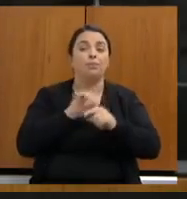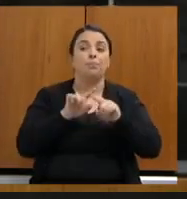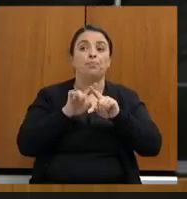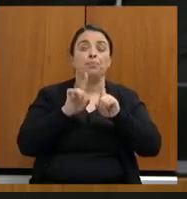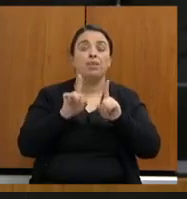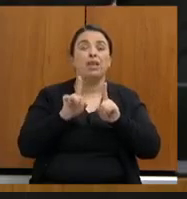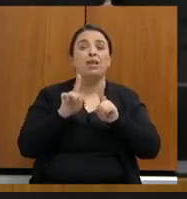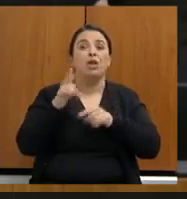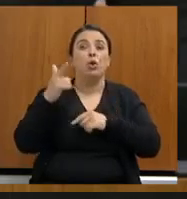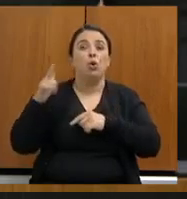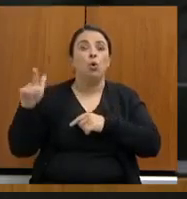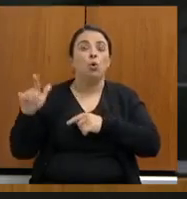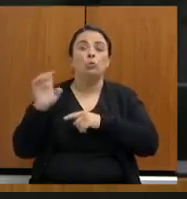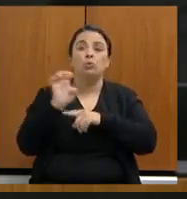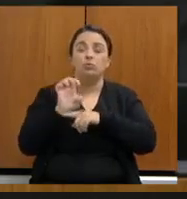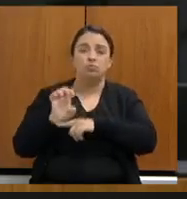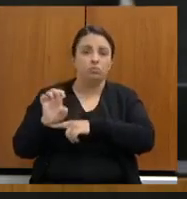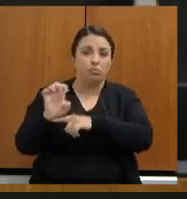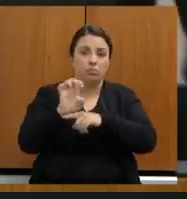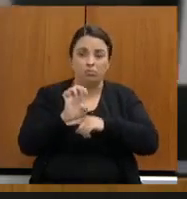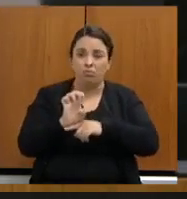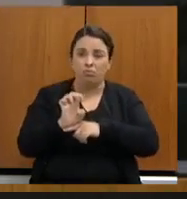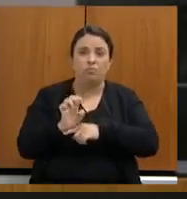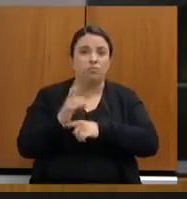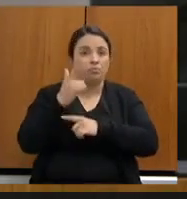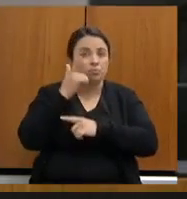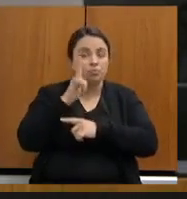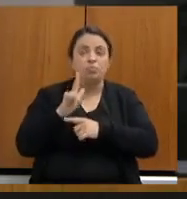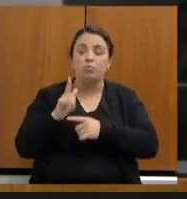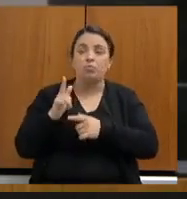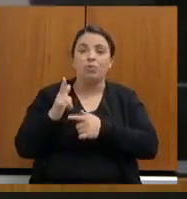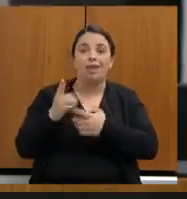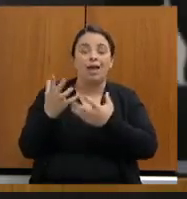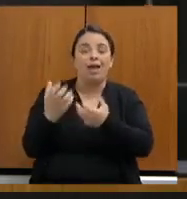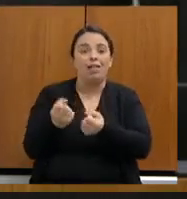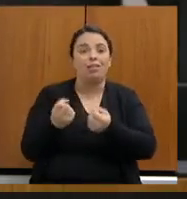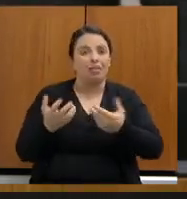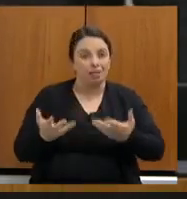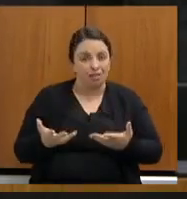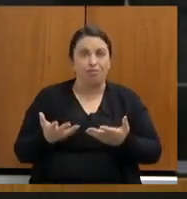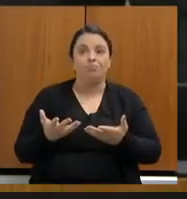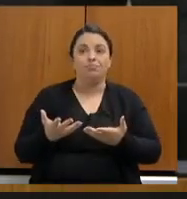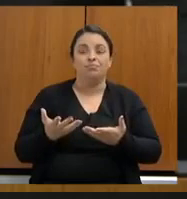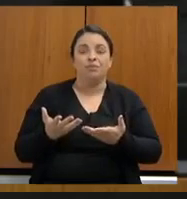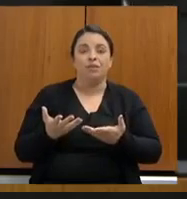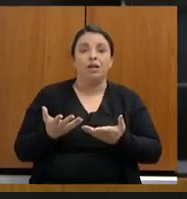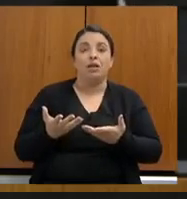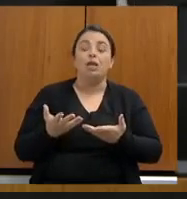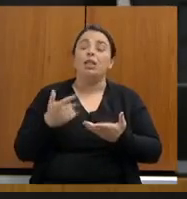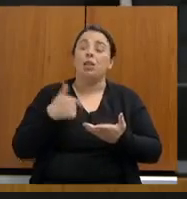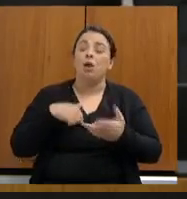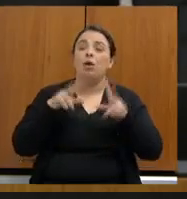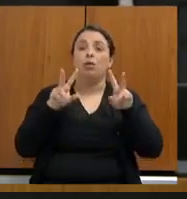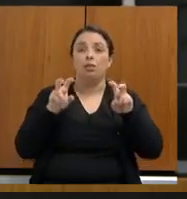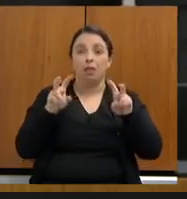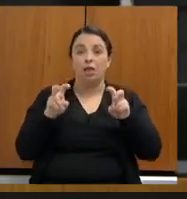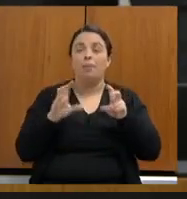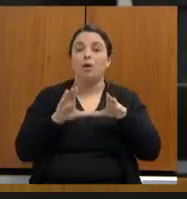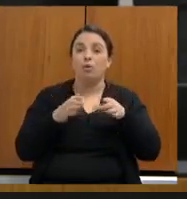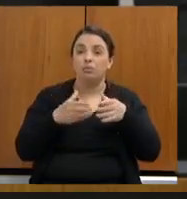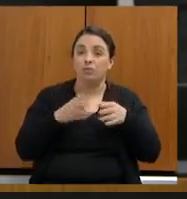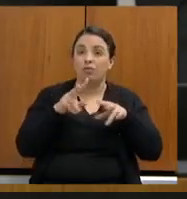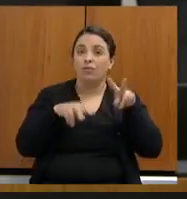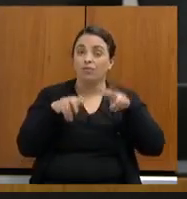desejada e uma melhor integração das forças policiais então é um assunto que a Kombi a analisar com